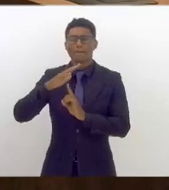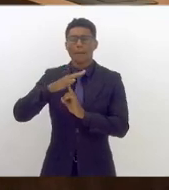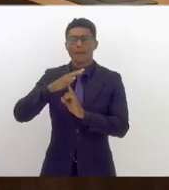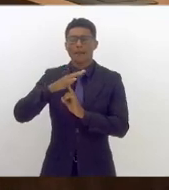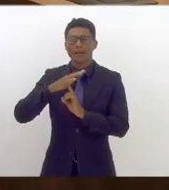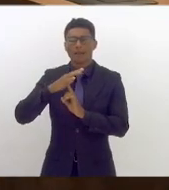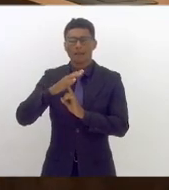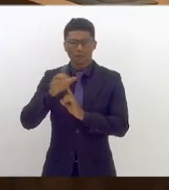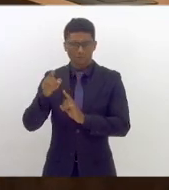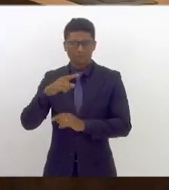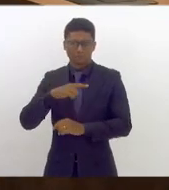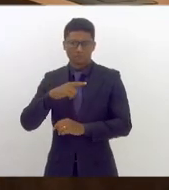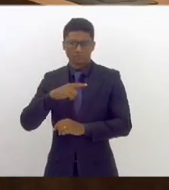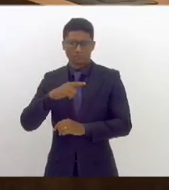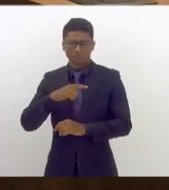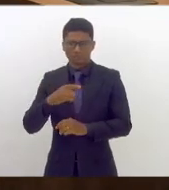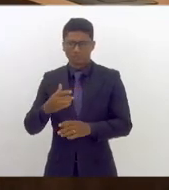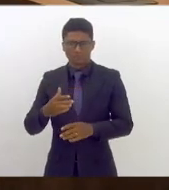E